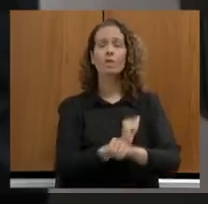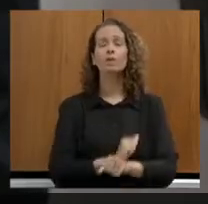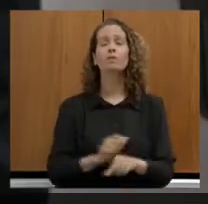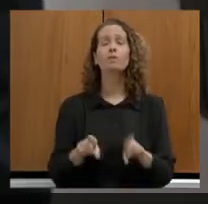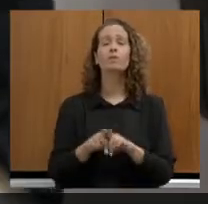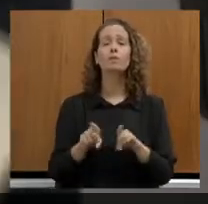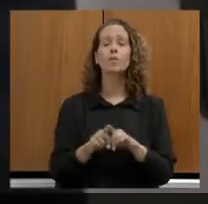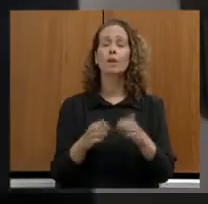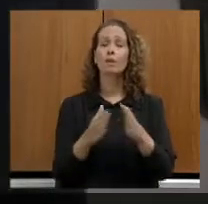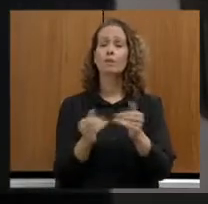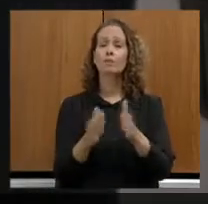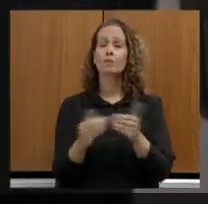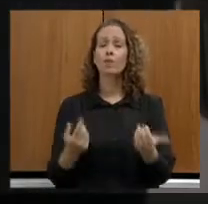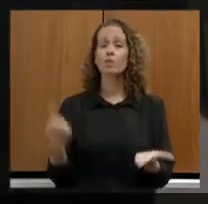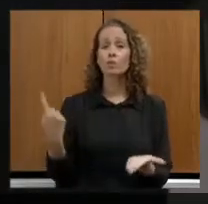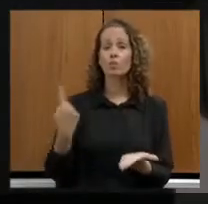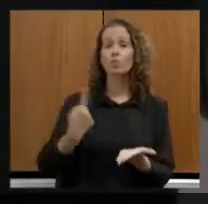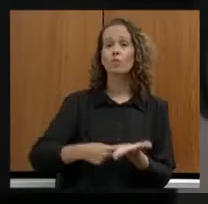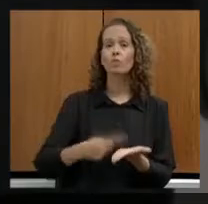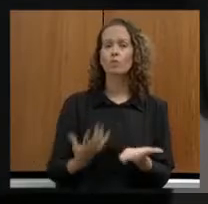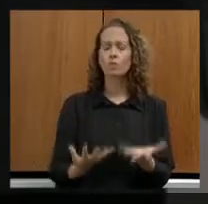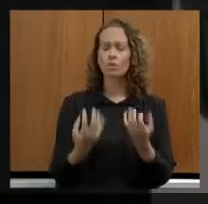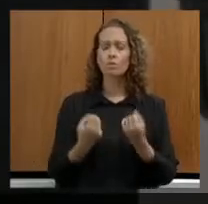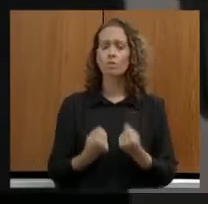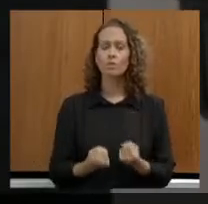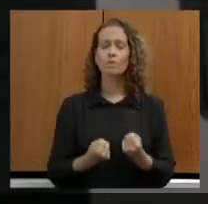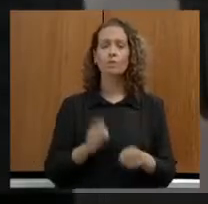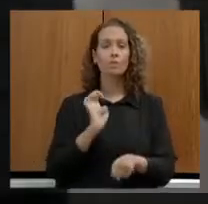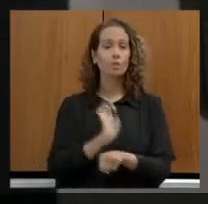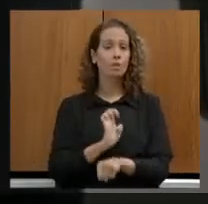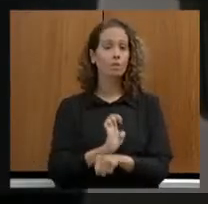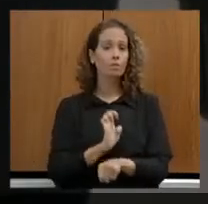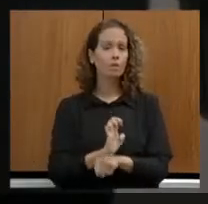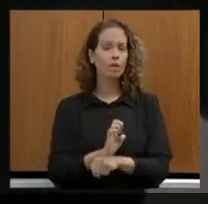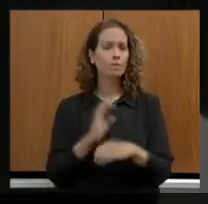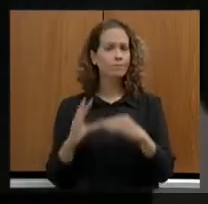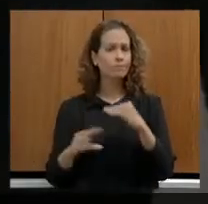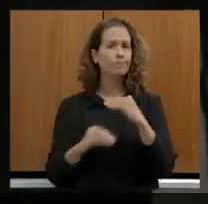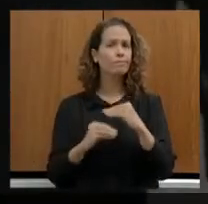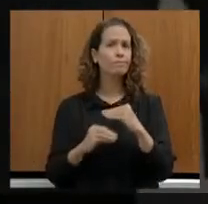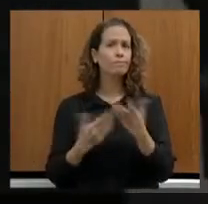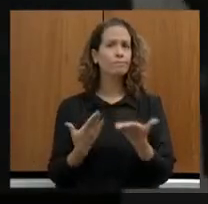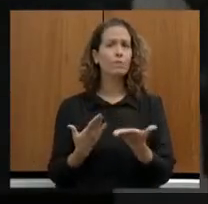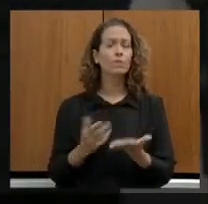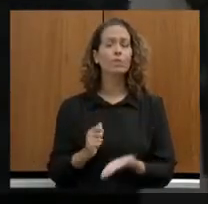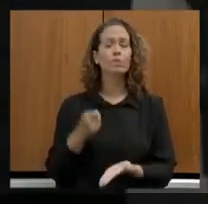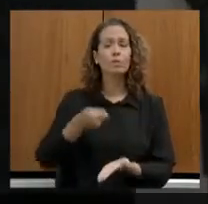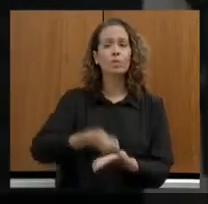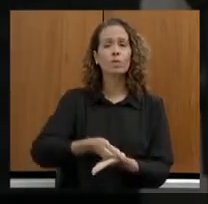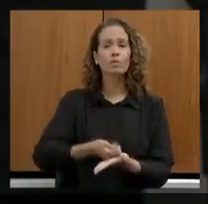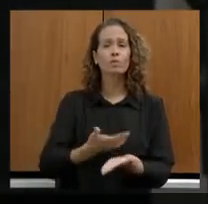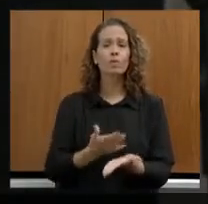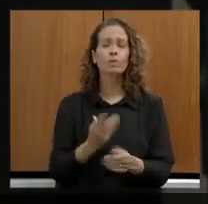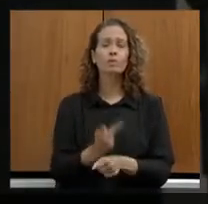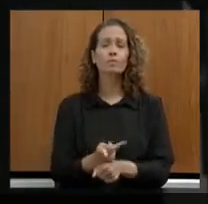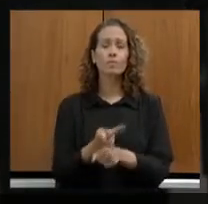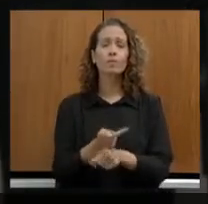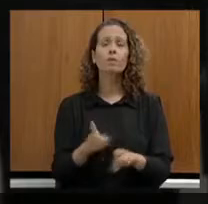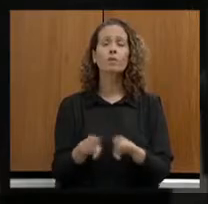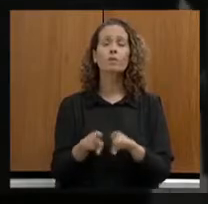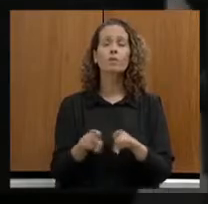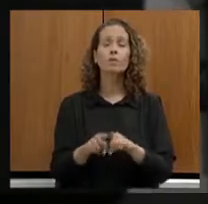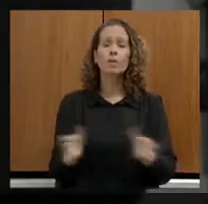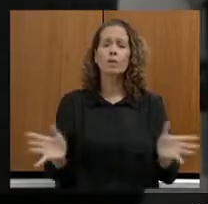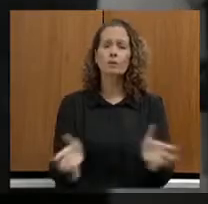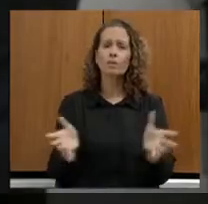ainda providências para o cumprimento do compromisso assumido pelo Estado a incorporação da gratificação de dedicação exclusiva e da gratificação de incentivo